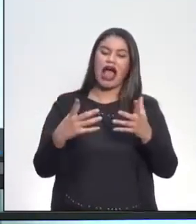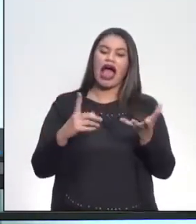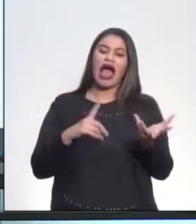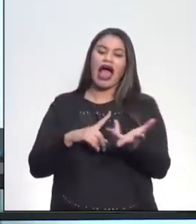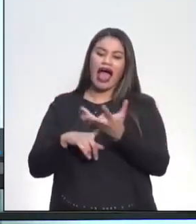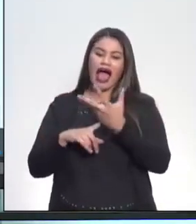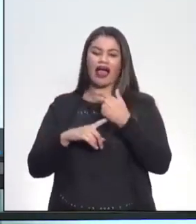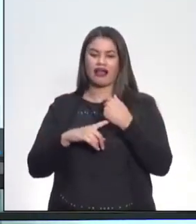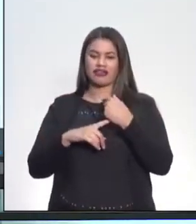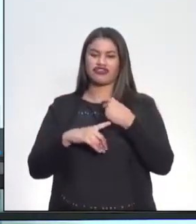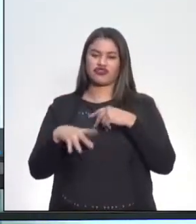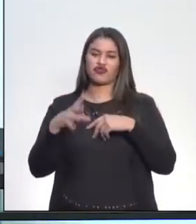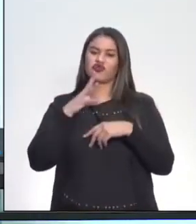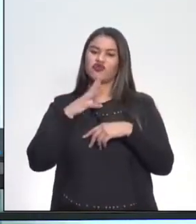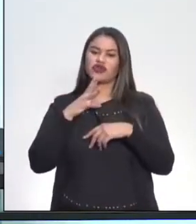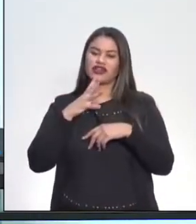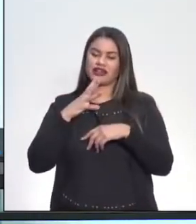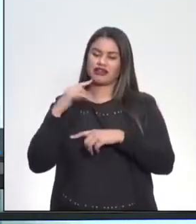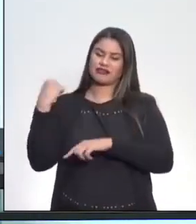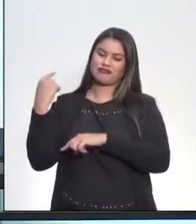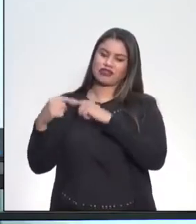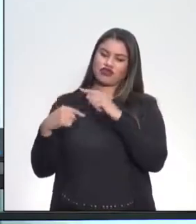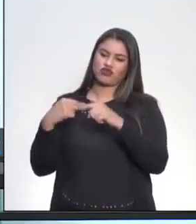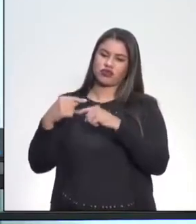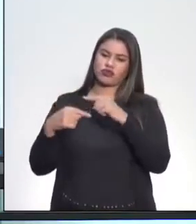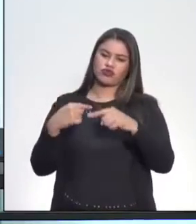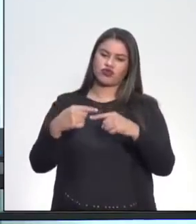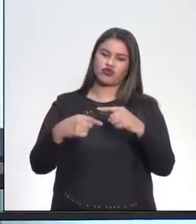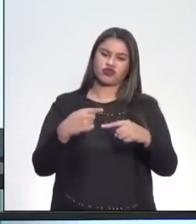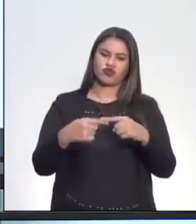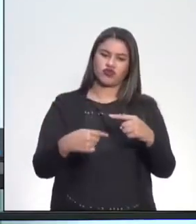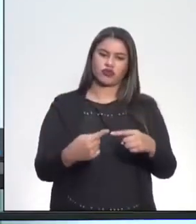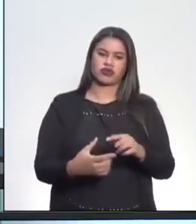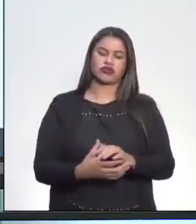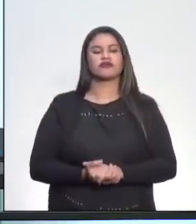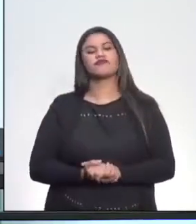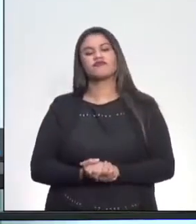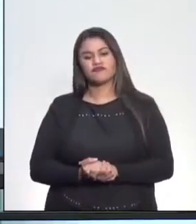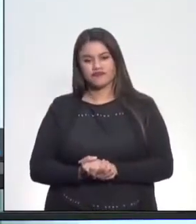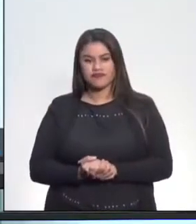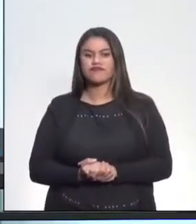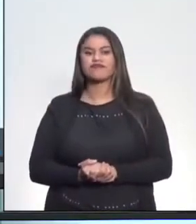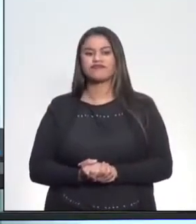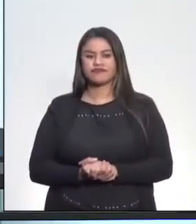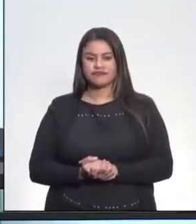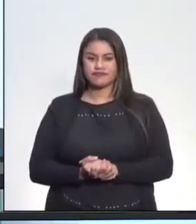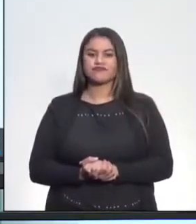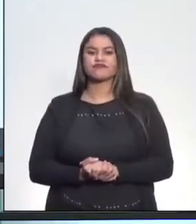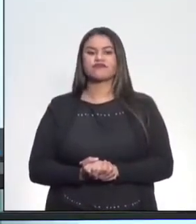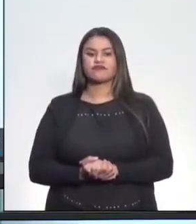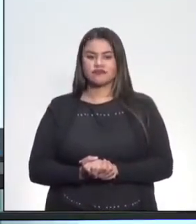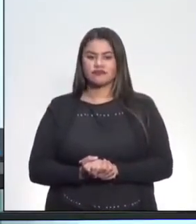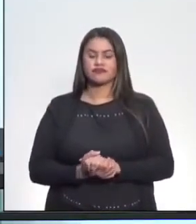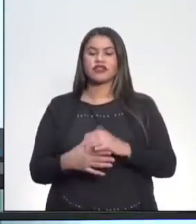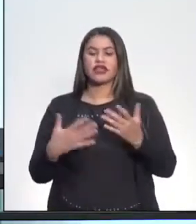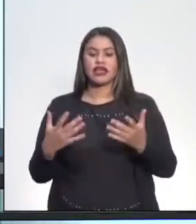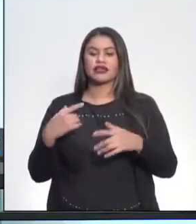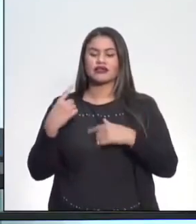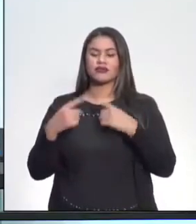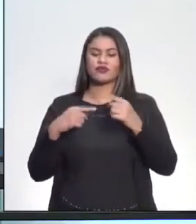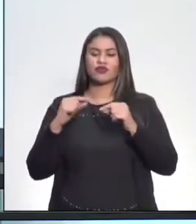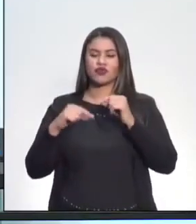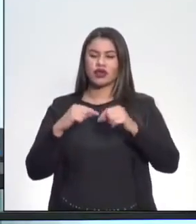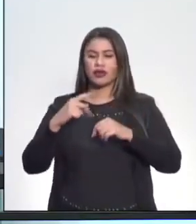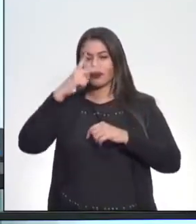expressão, que ela é passada de geração em geração, através da oralidade, né? E muito depois é que alguém começa